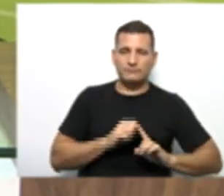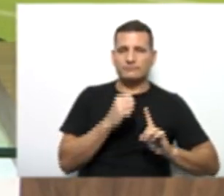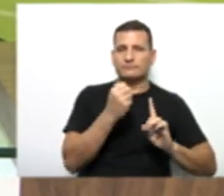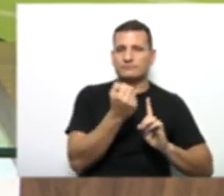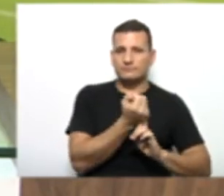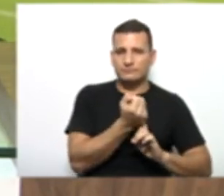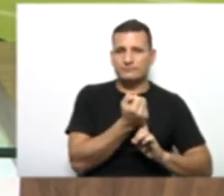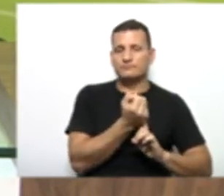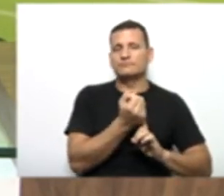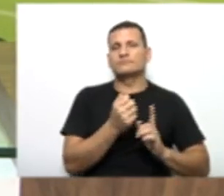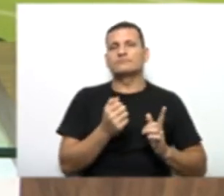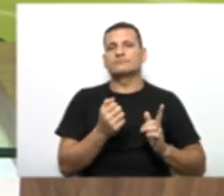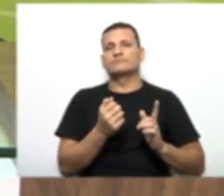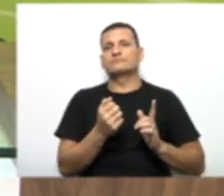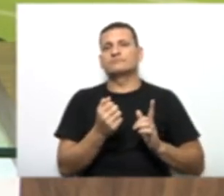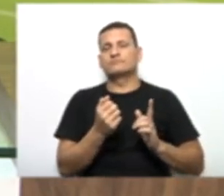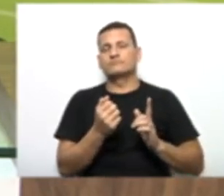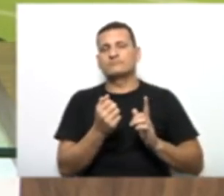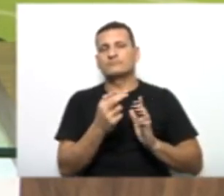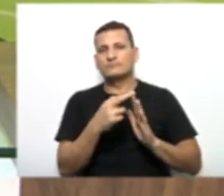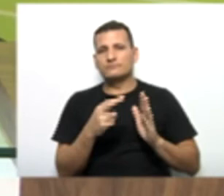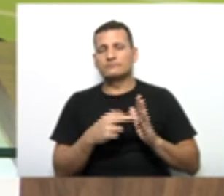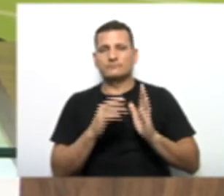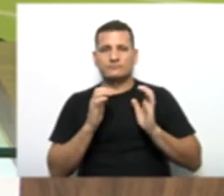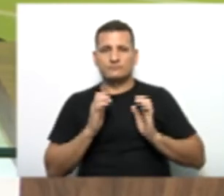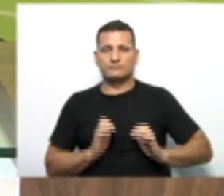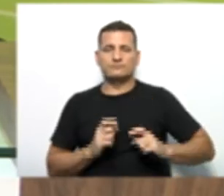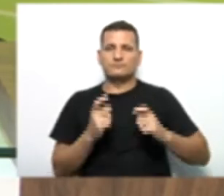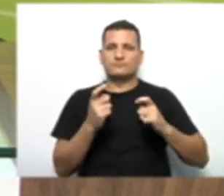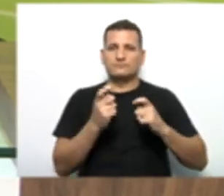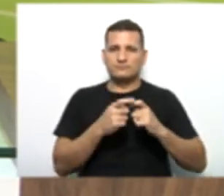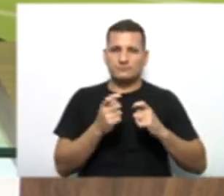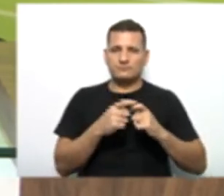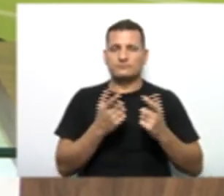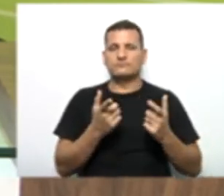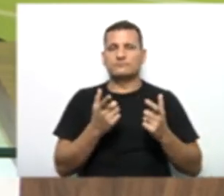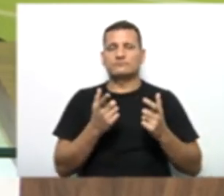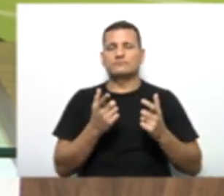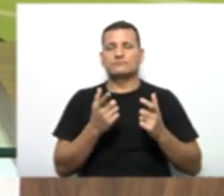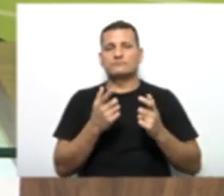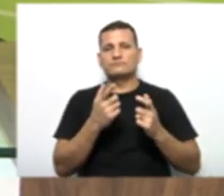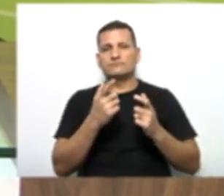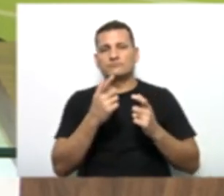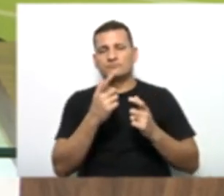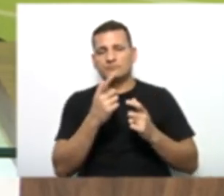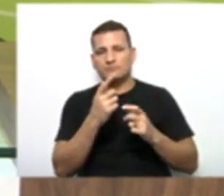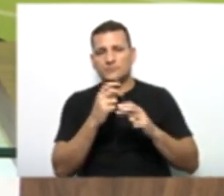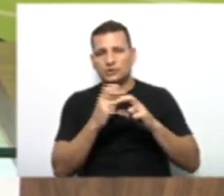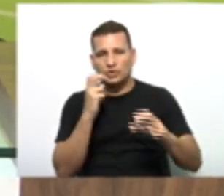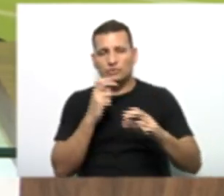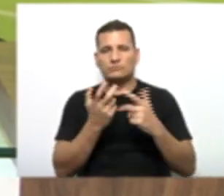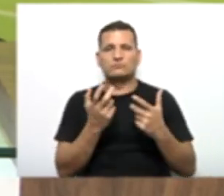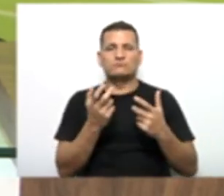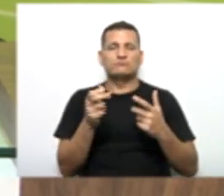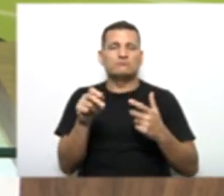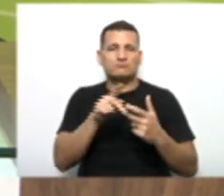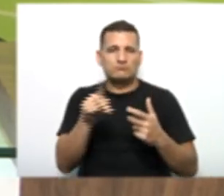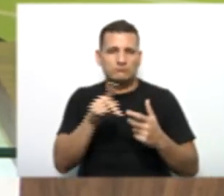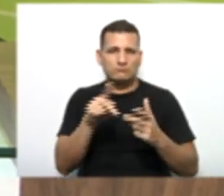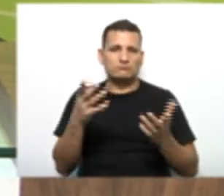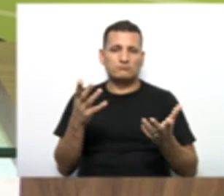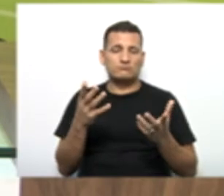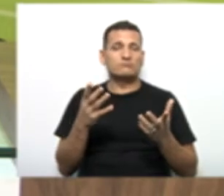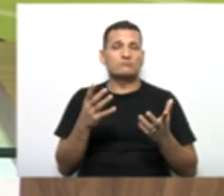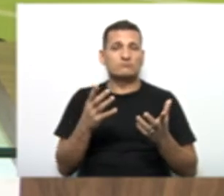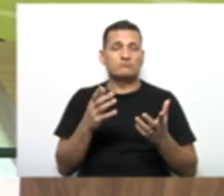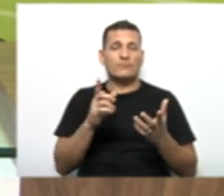dos médicos, nós temos o código de ética dos engenheiros, dos professores, que são aqueles princípios éticos que